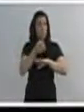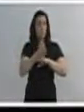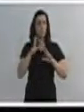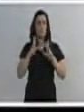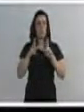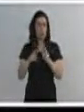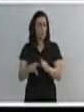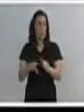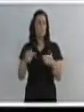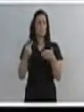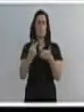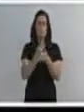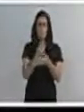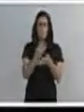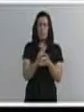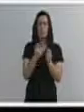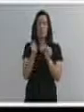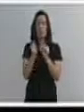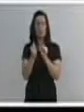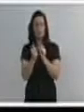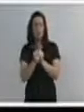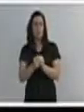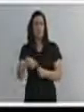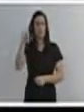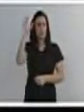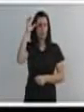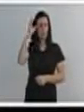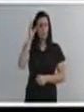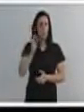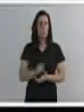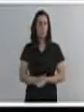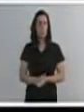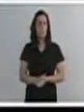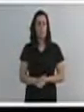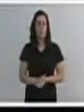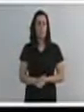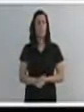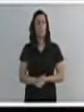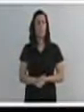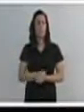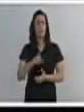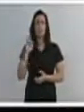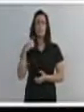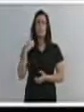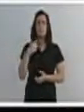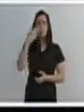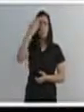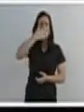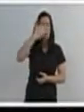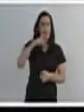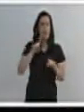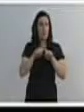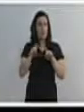Senhores, eu queria mostrar uma foto do evento que a gente teve hoje. Estive hoje com o governador do Estado, na coletiva à